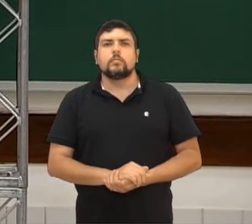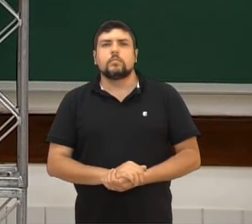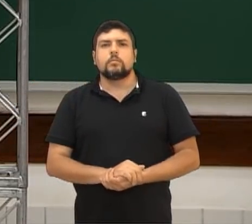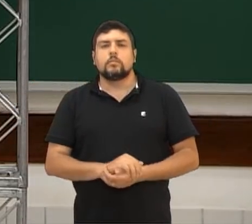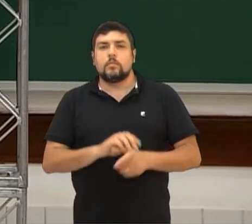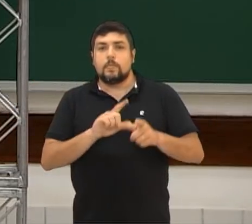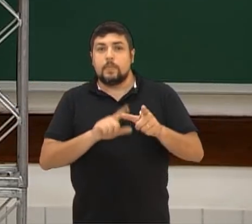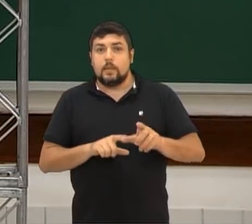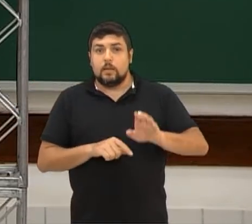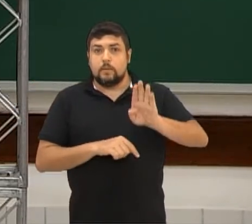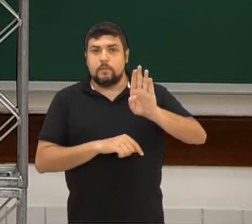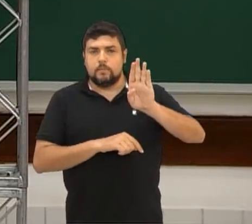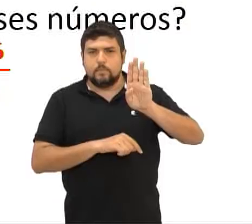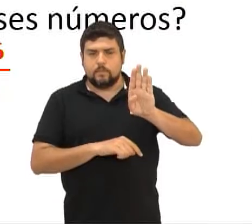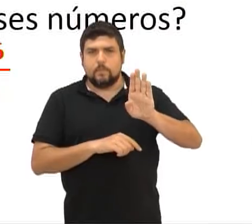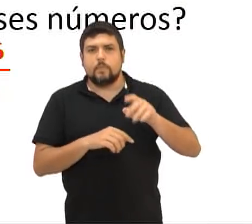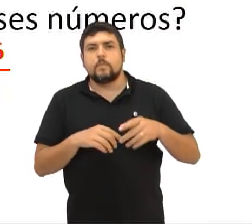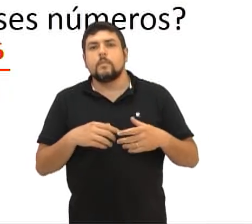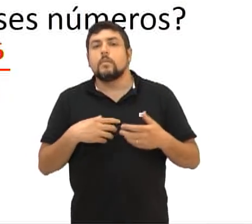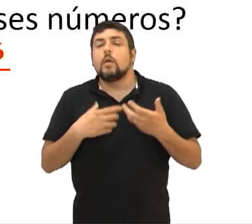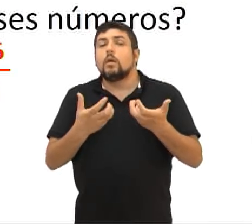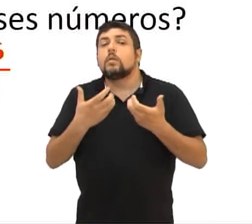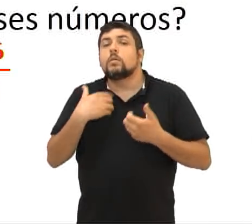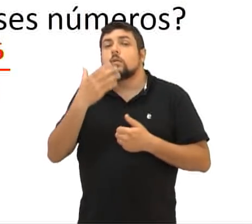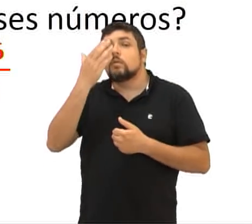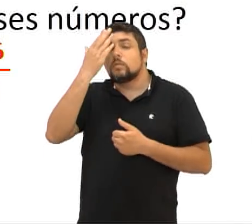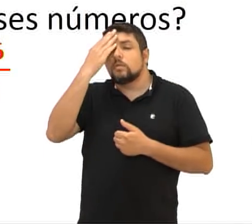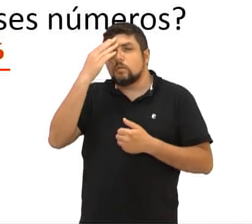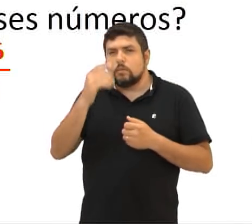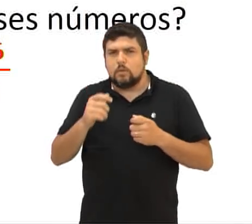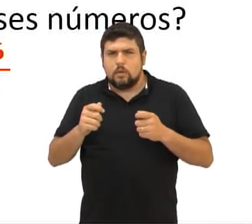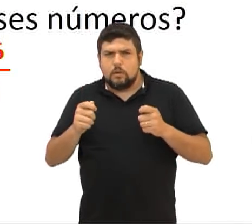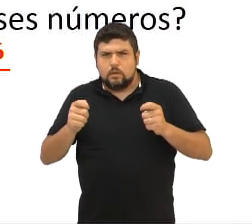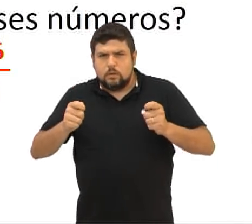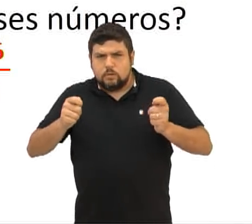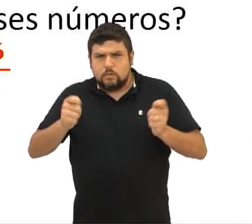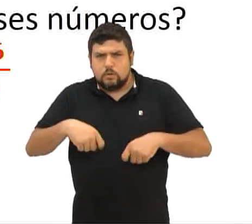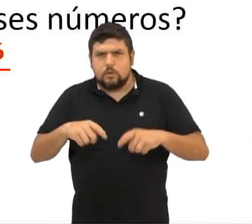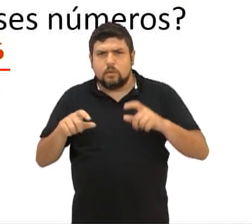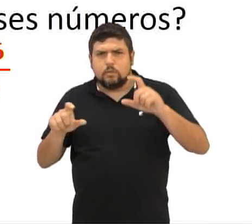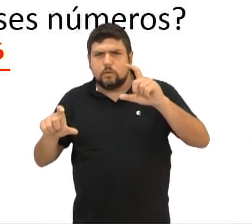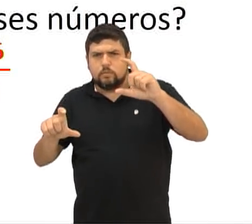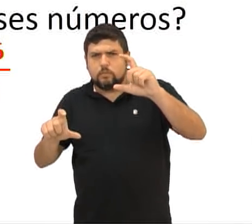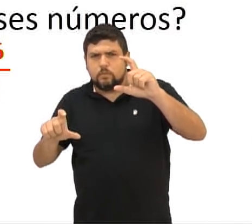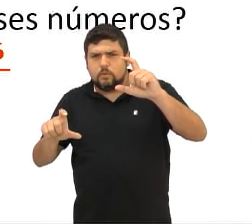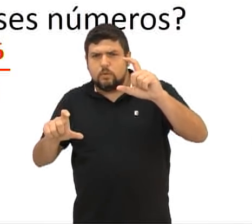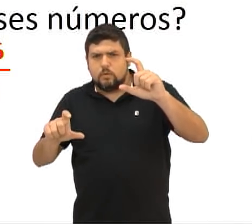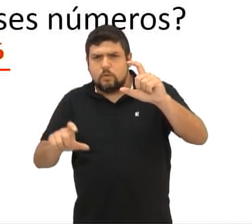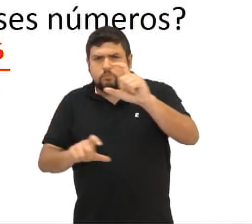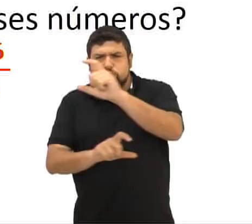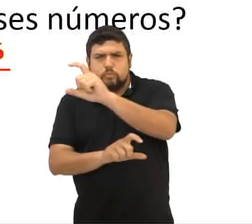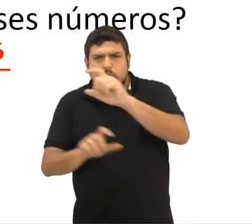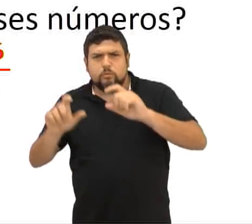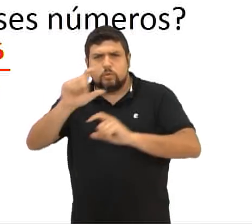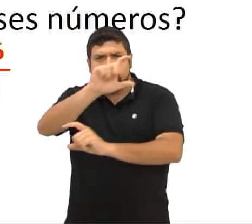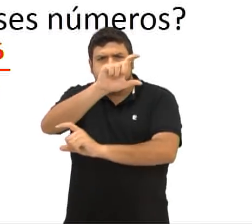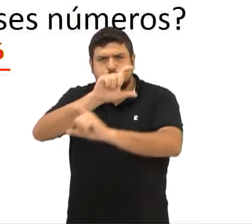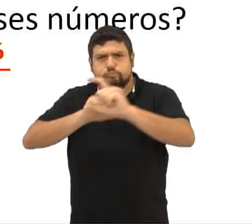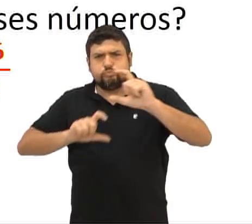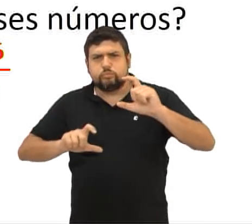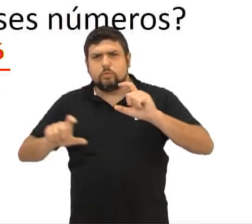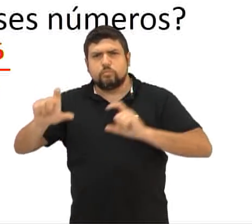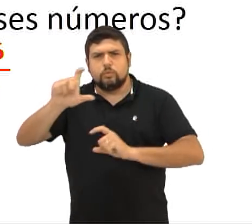na alternativa B, a pergunta é possível escrever outra proporção com esses